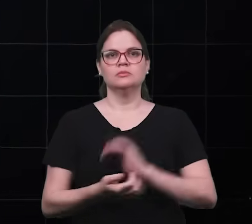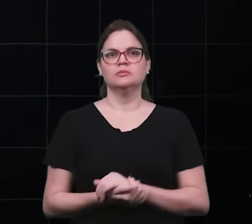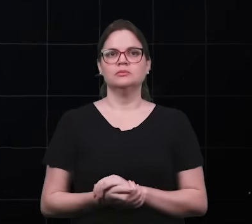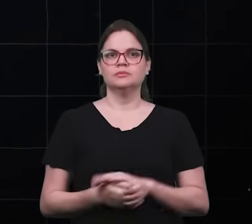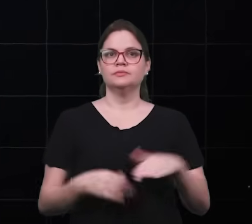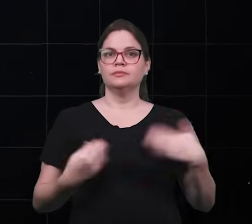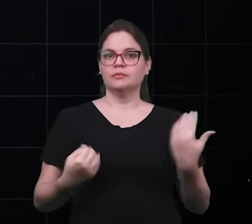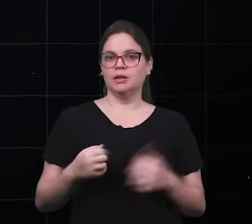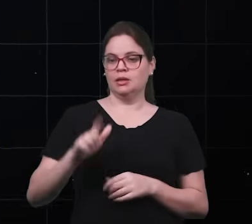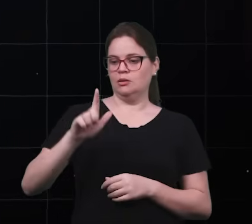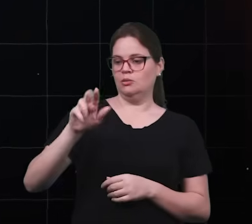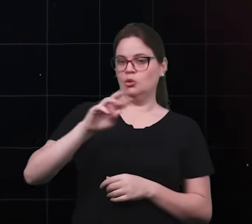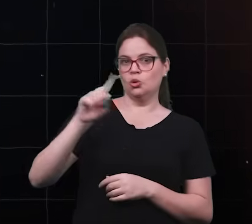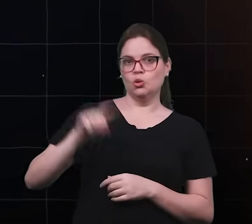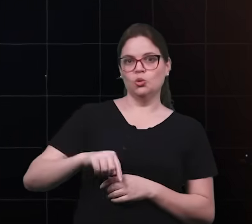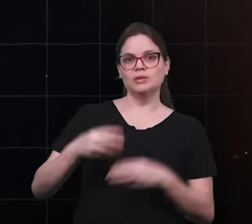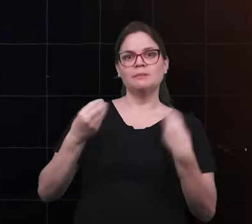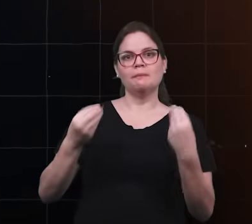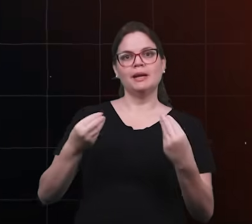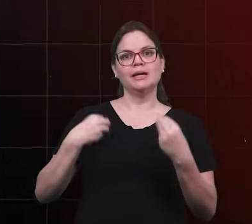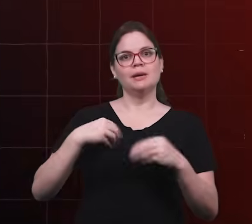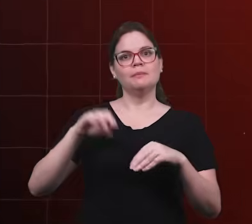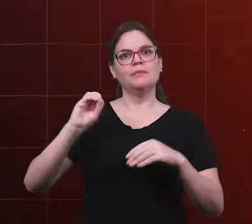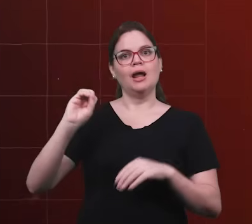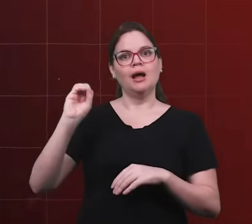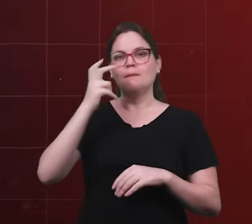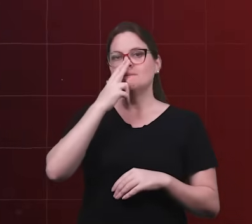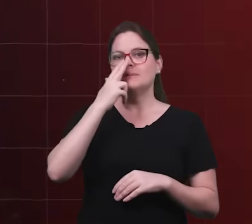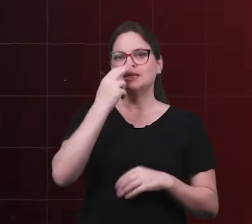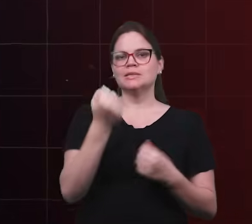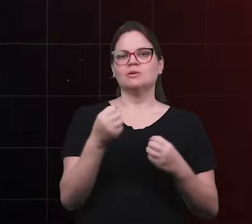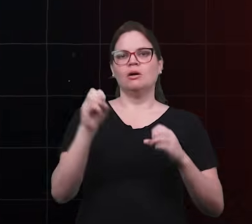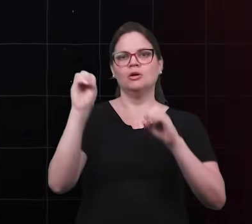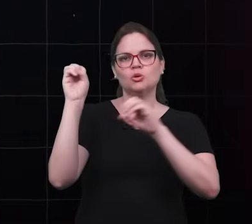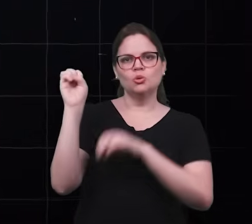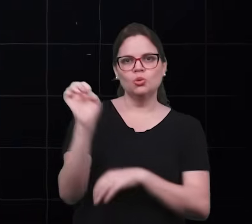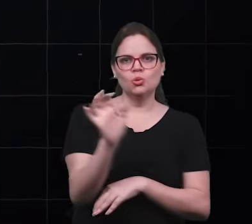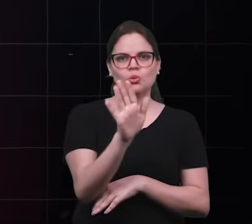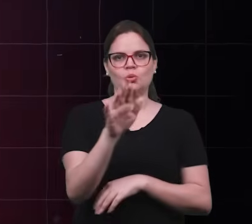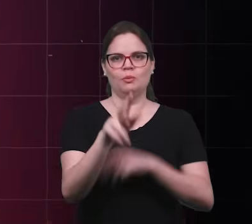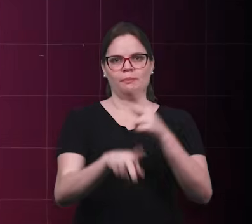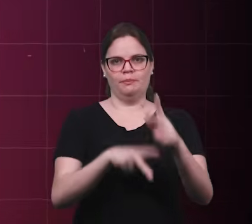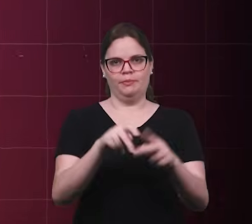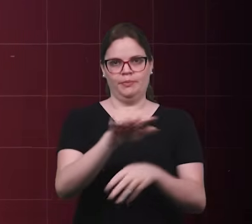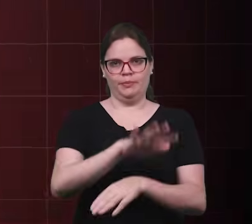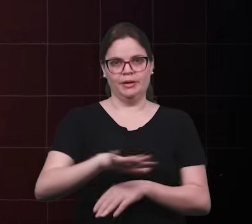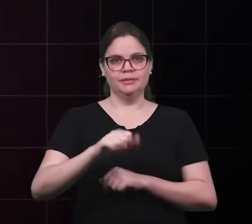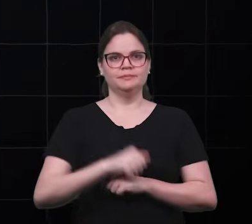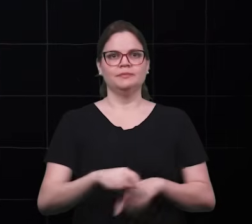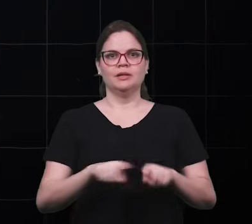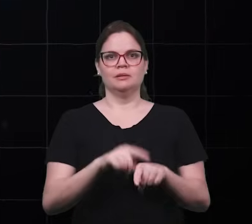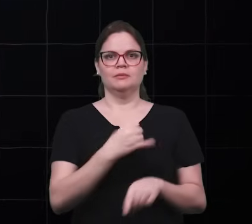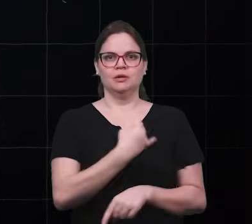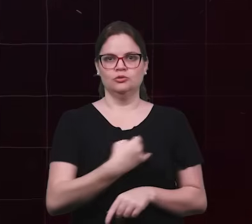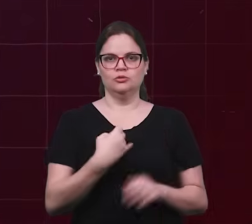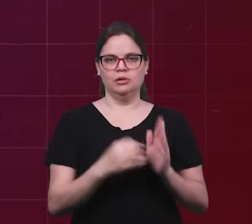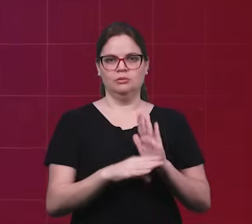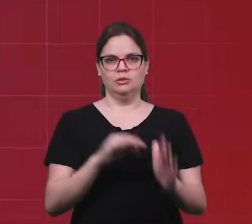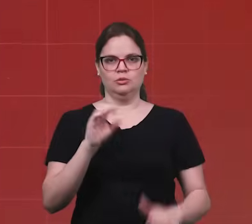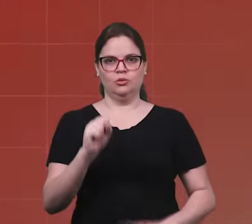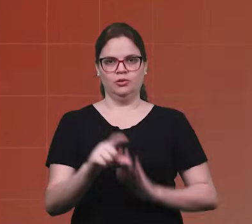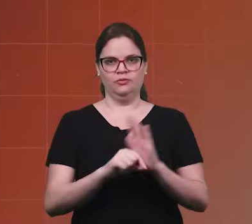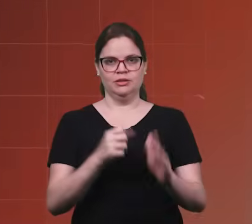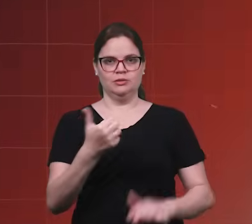iluminar as nações. Também em João 8:12, que diz, eu sou a luz do